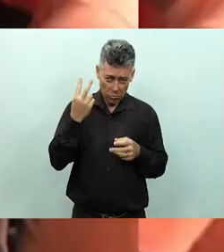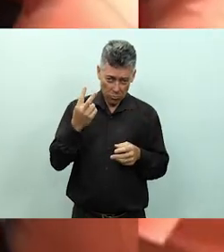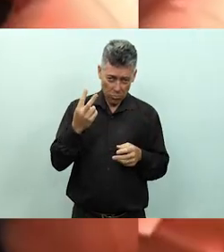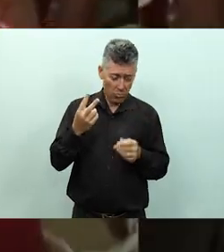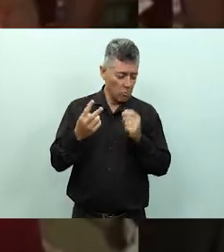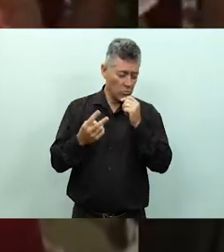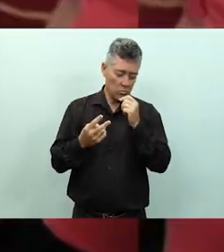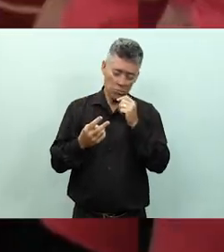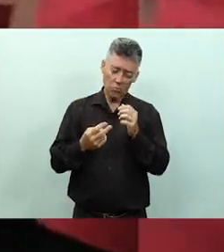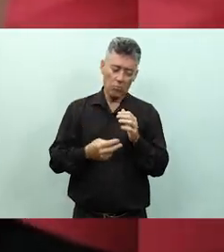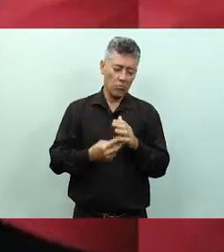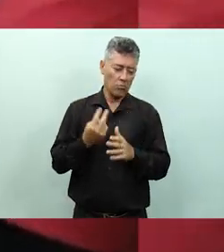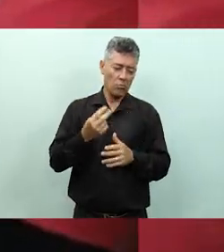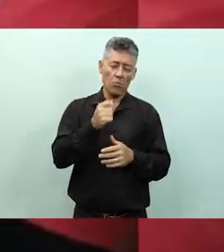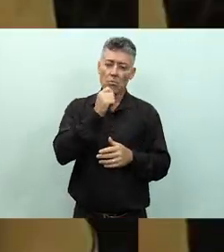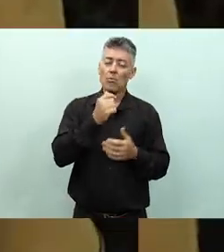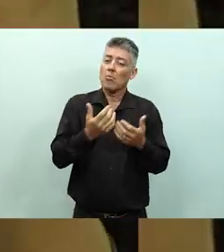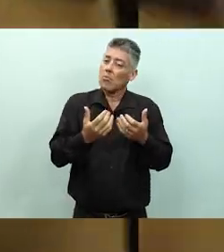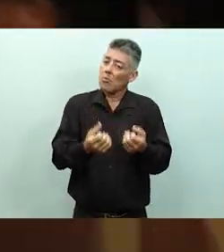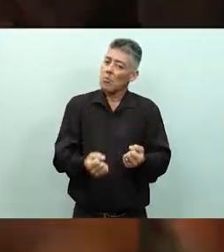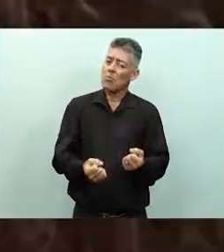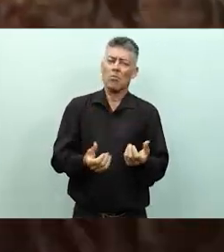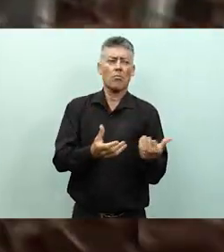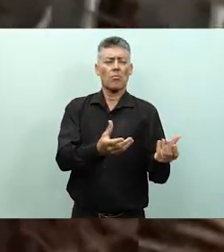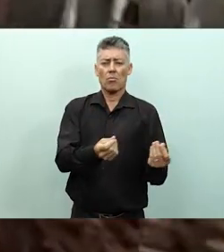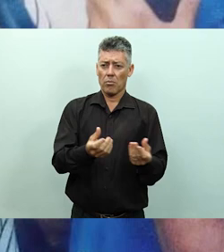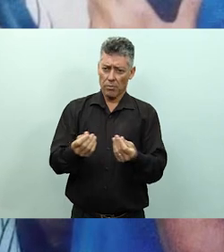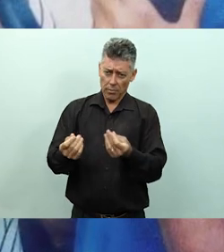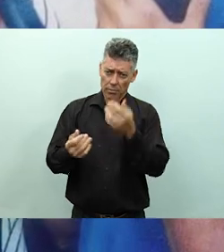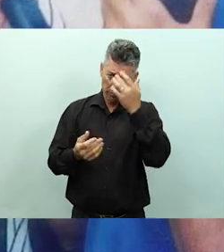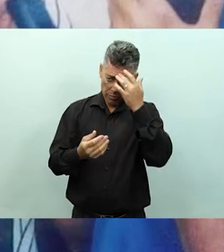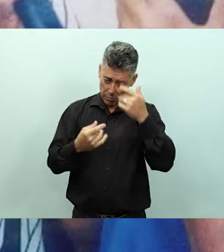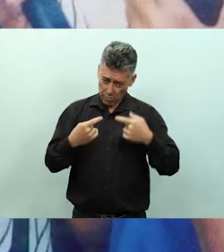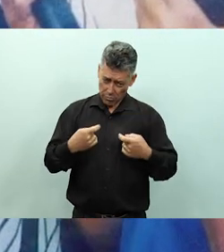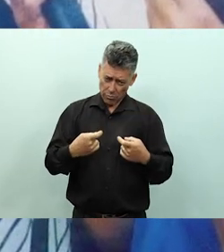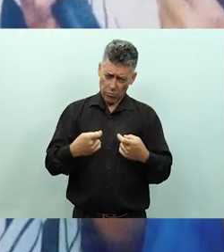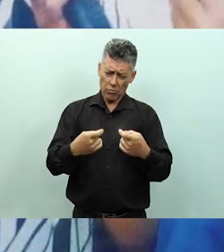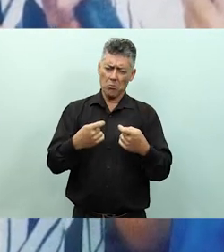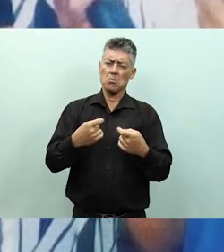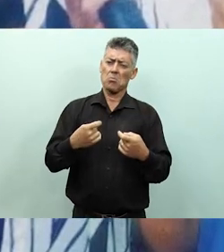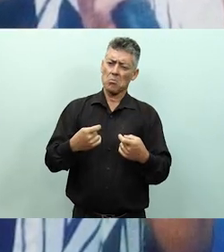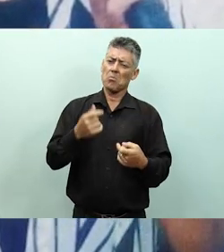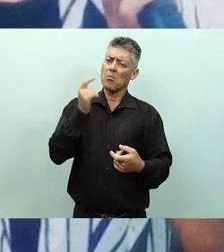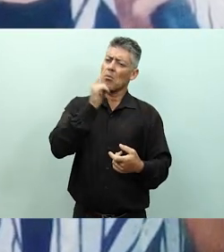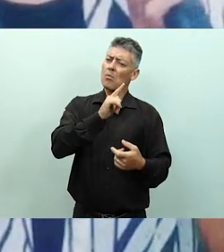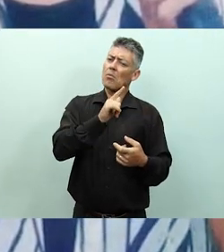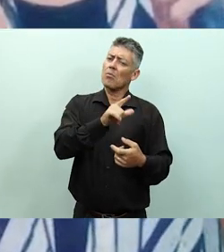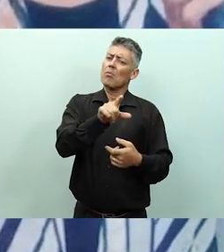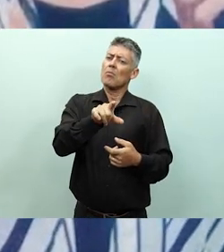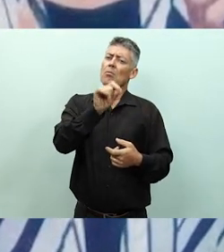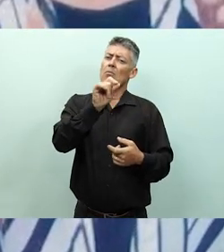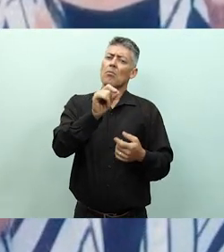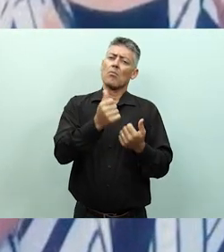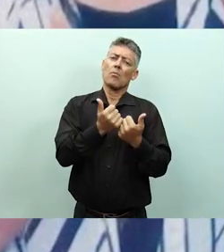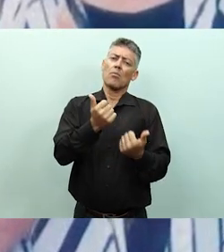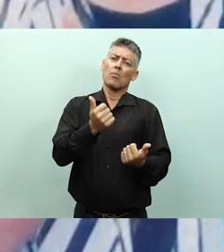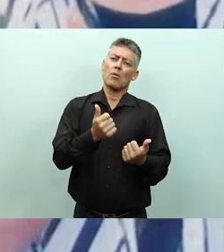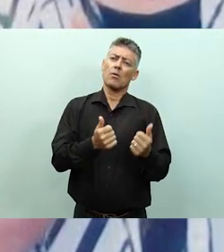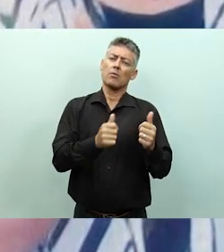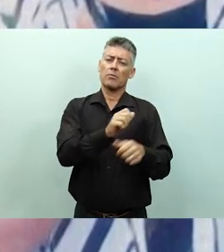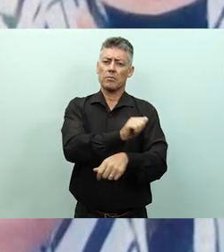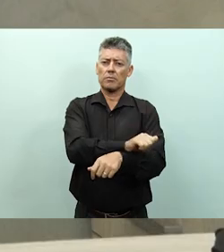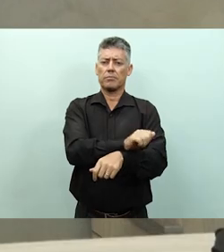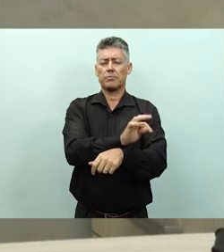seguidos. A aceitação popular dela era tanta que a guerreira apoiou e conseguiu eleger como sucessor